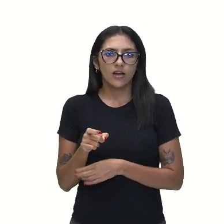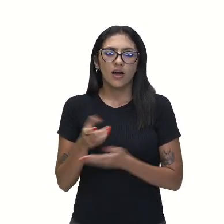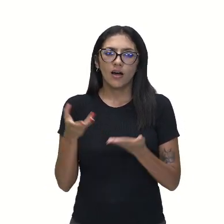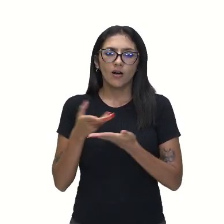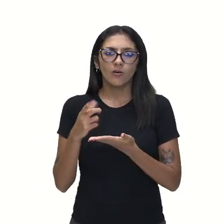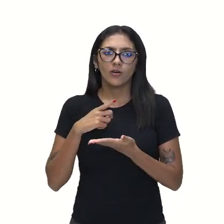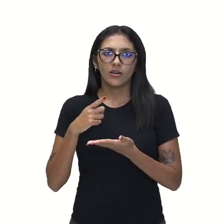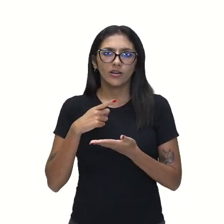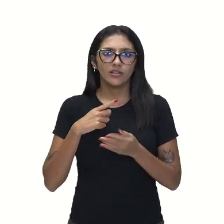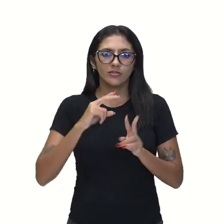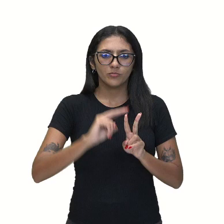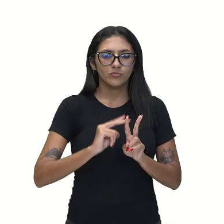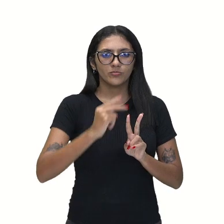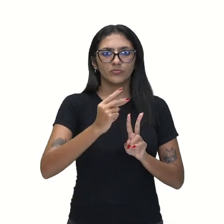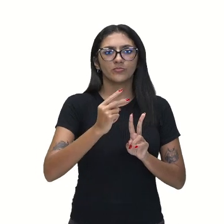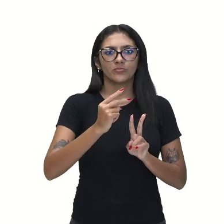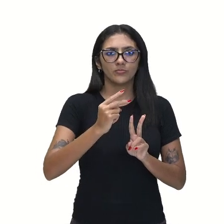expoente.